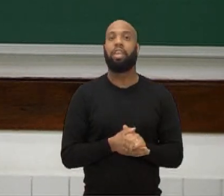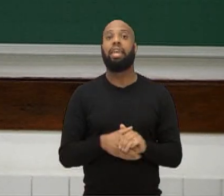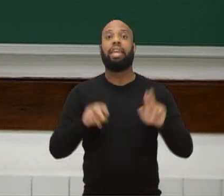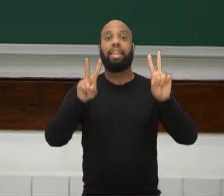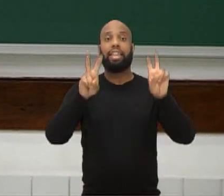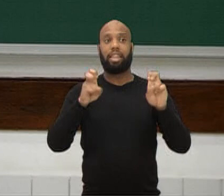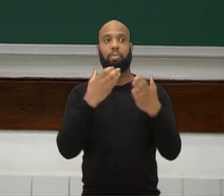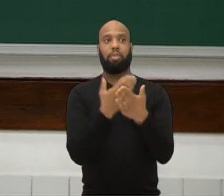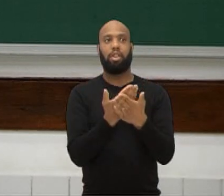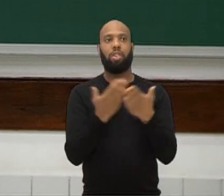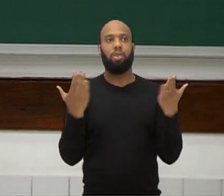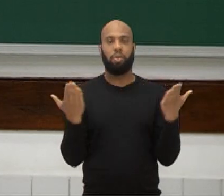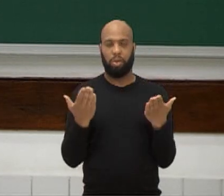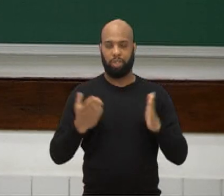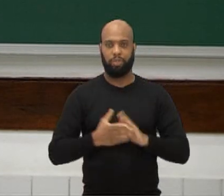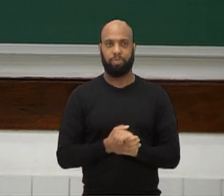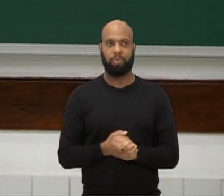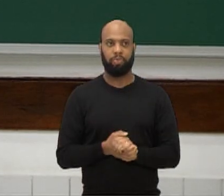tema da nossa aula. Vamos lá?